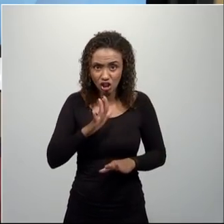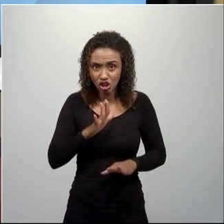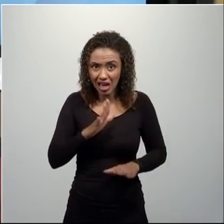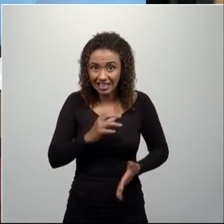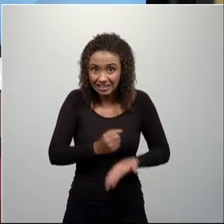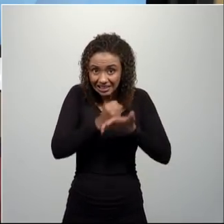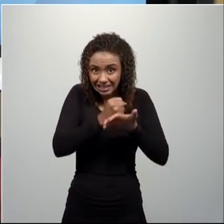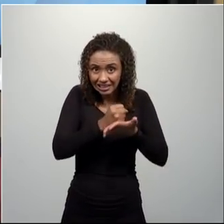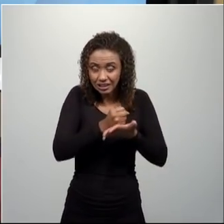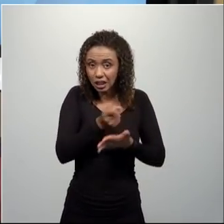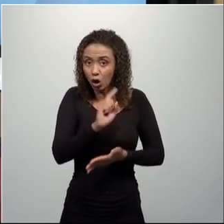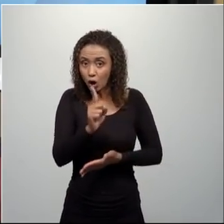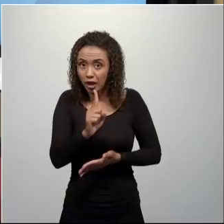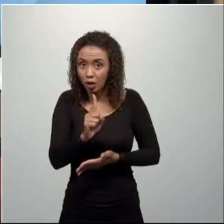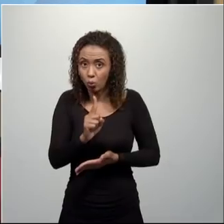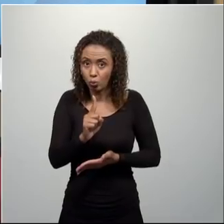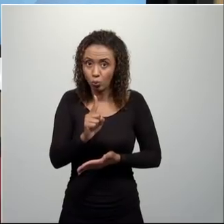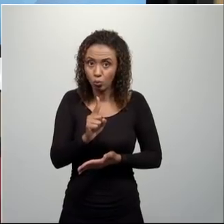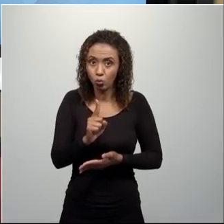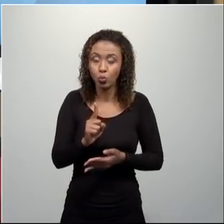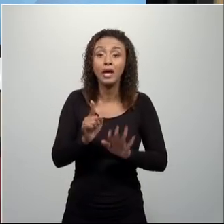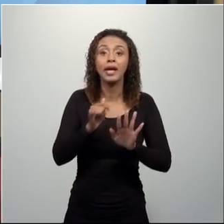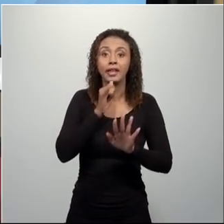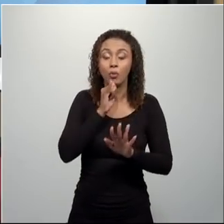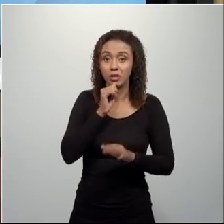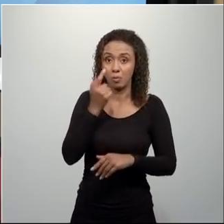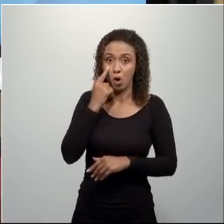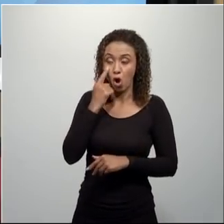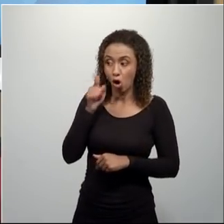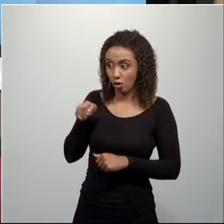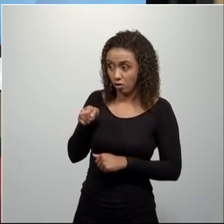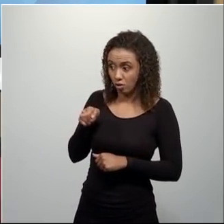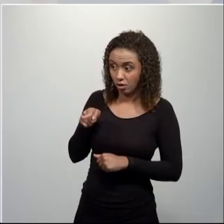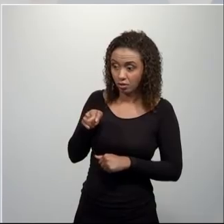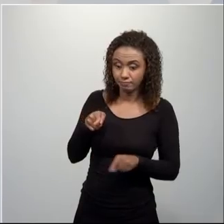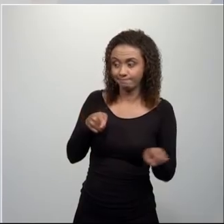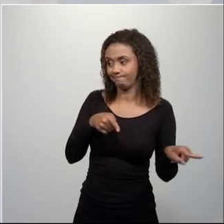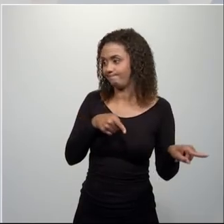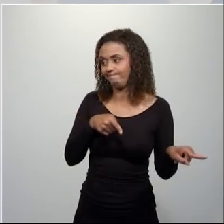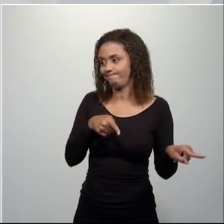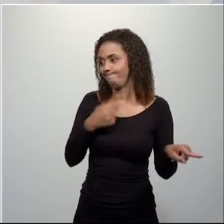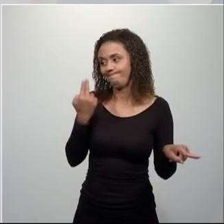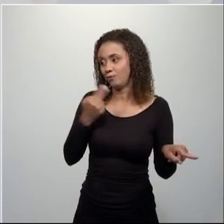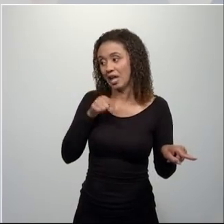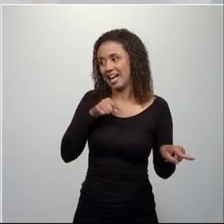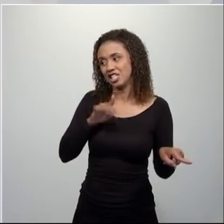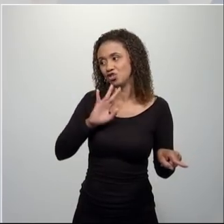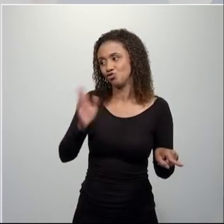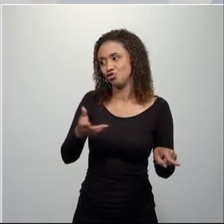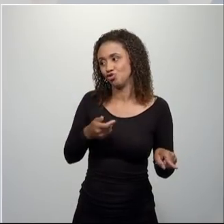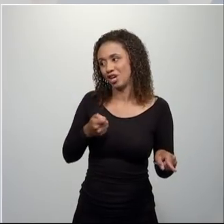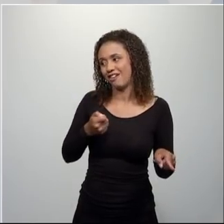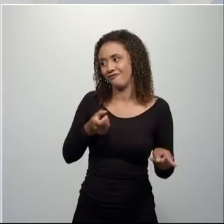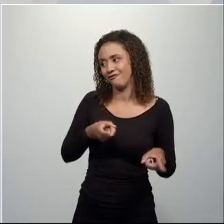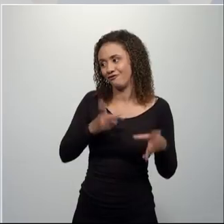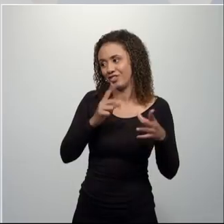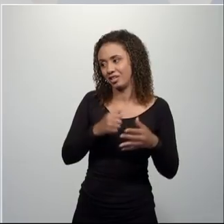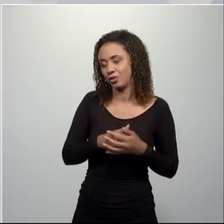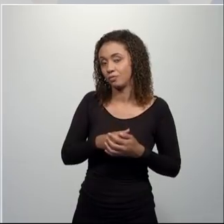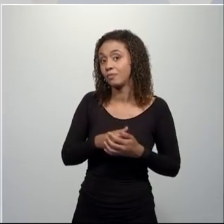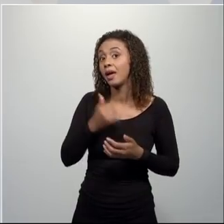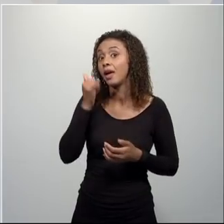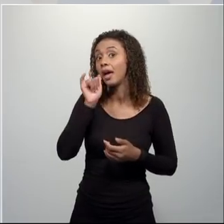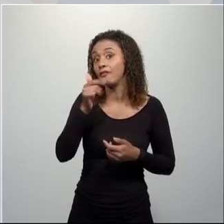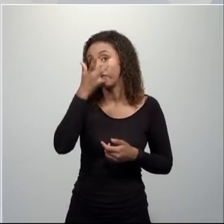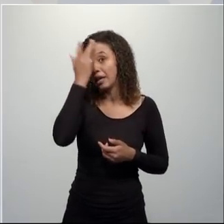todos os usuários e todo mundo tem que concordar com essa moeda já foi consumida ou não consumir para evitar alguém de por exemplo duplicar moedas